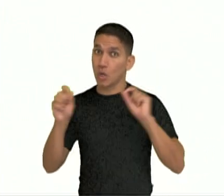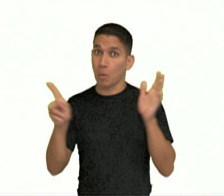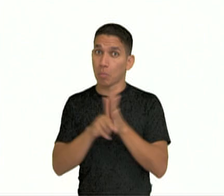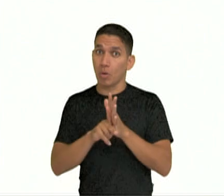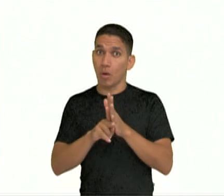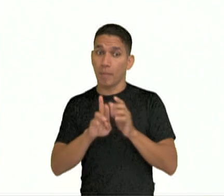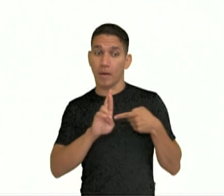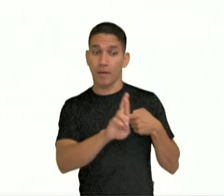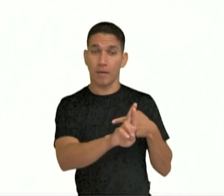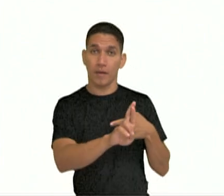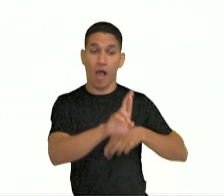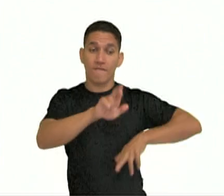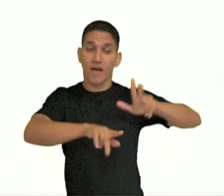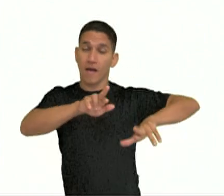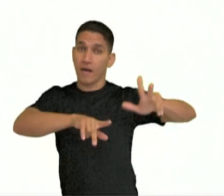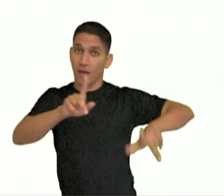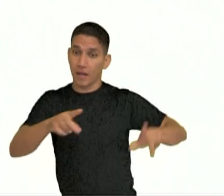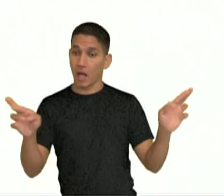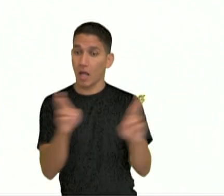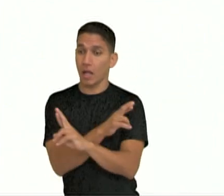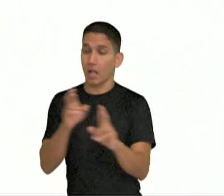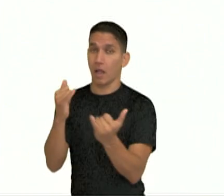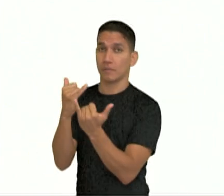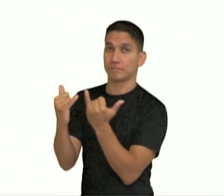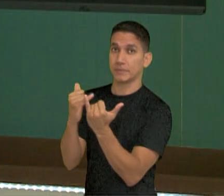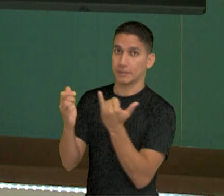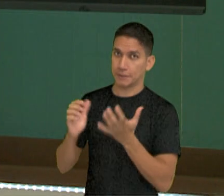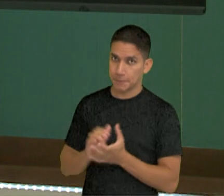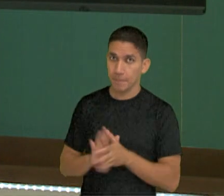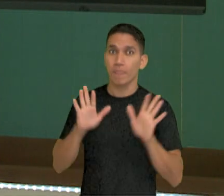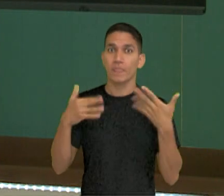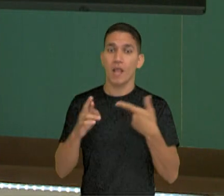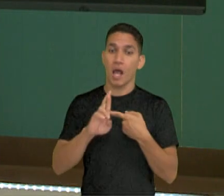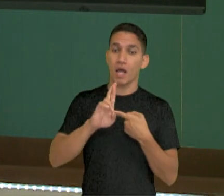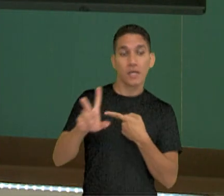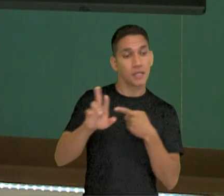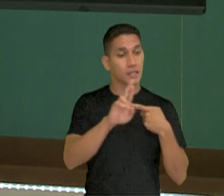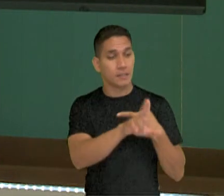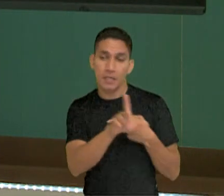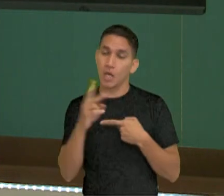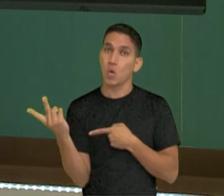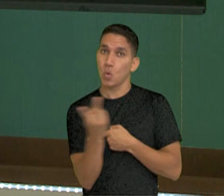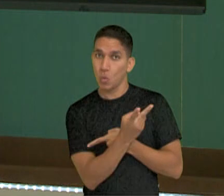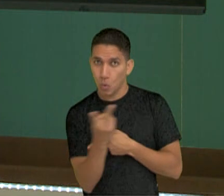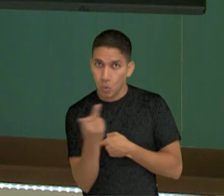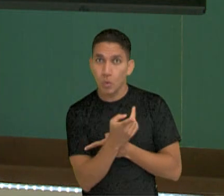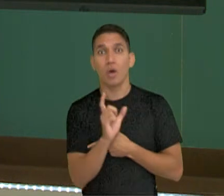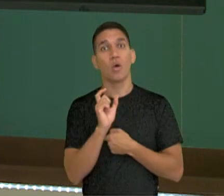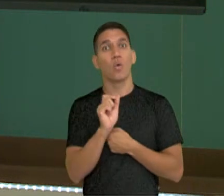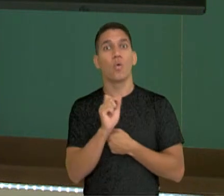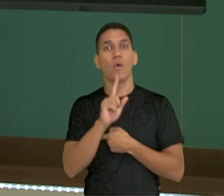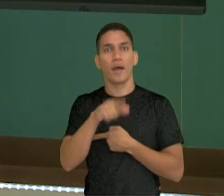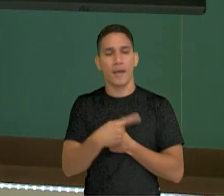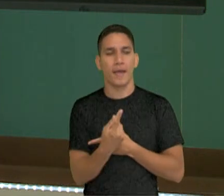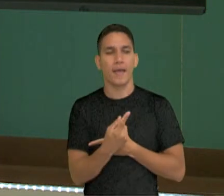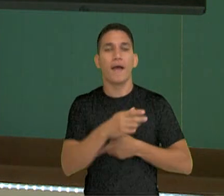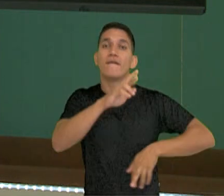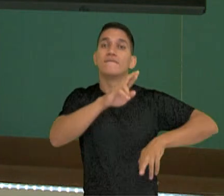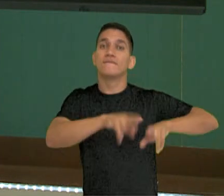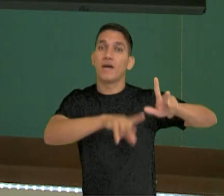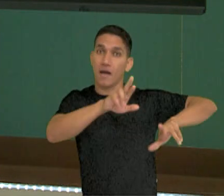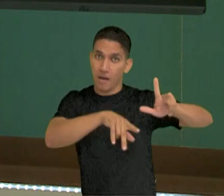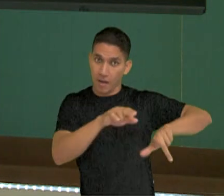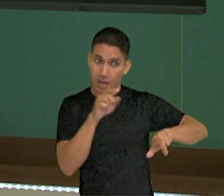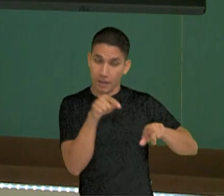da variável em relação à média. Então, a diferença entre esses dois valores, do valor da variável